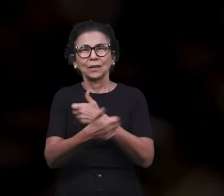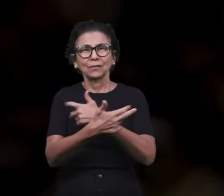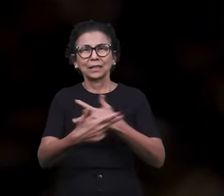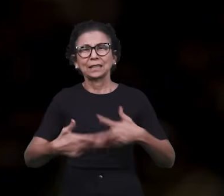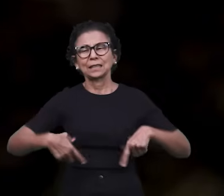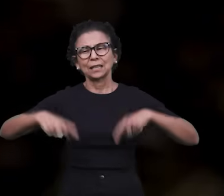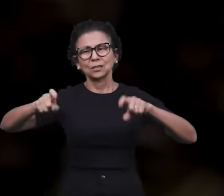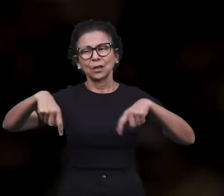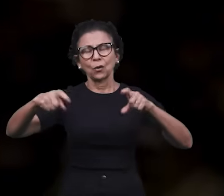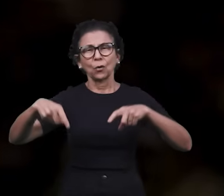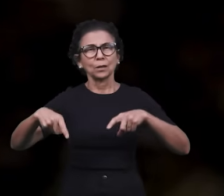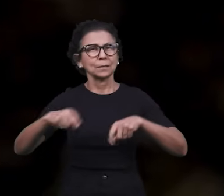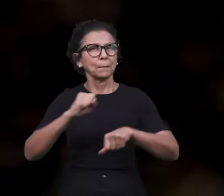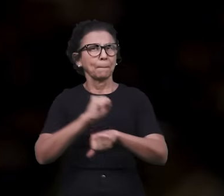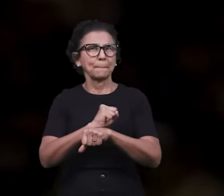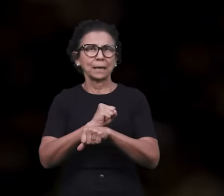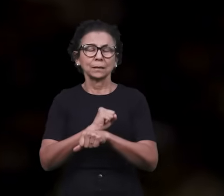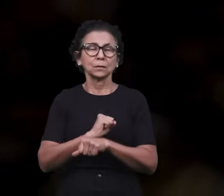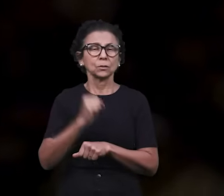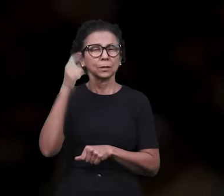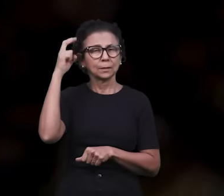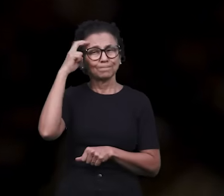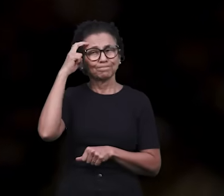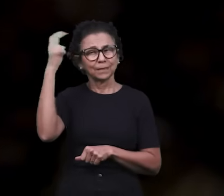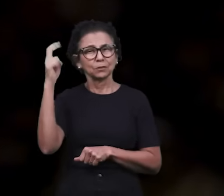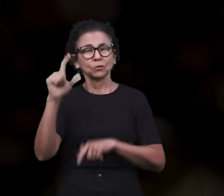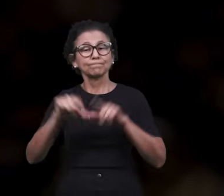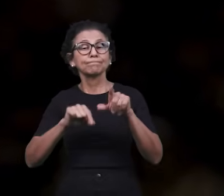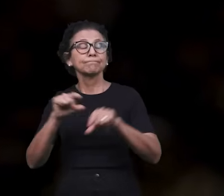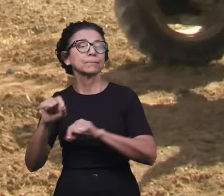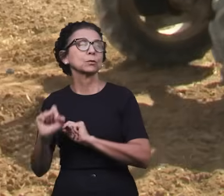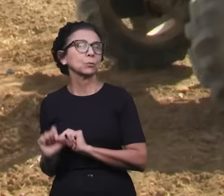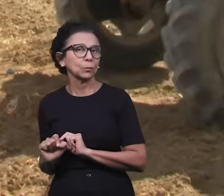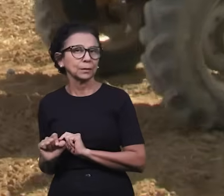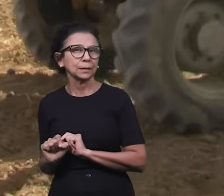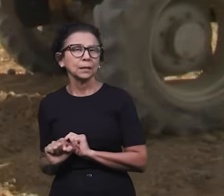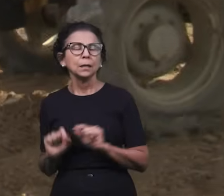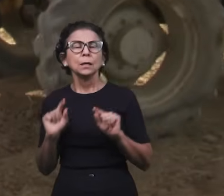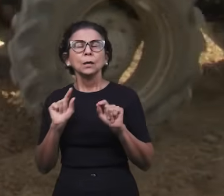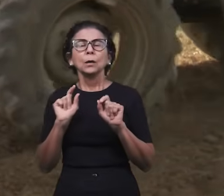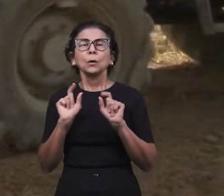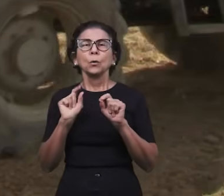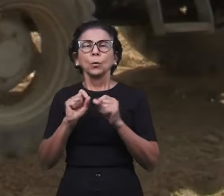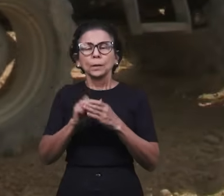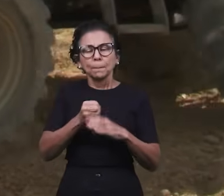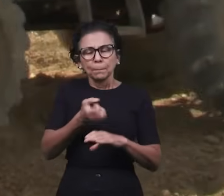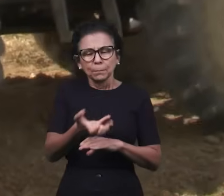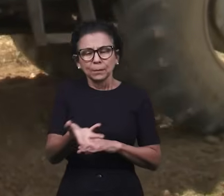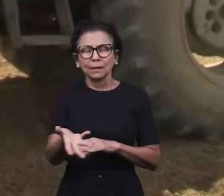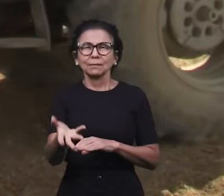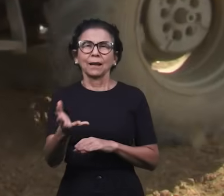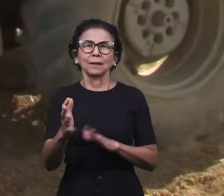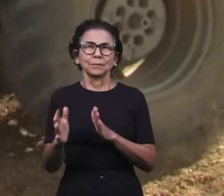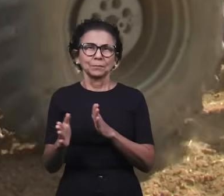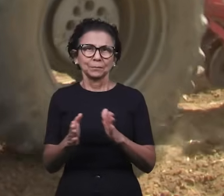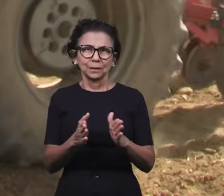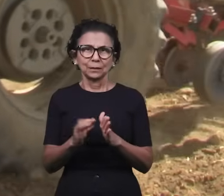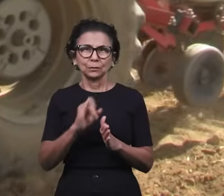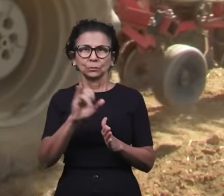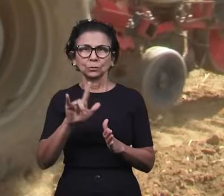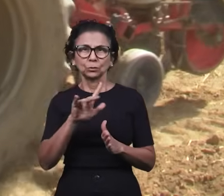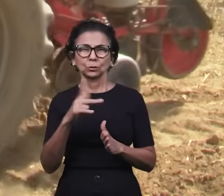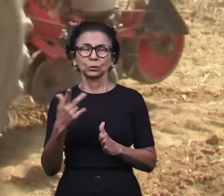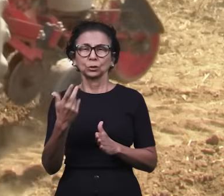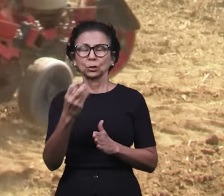agrícola não para, apenas exige escolhas mais inteligentes. Mas então, o que plantar neste período? O